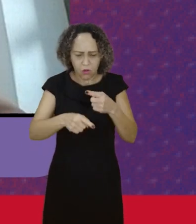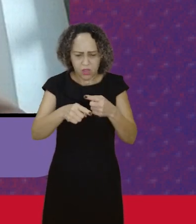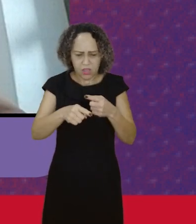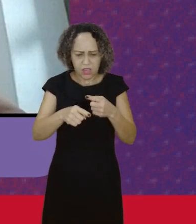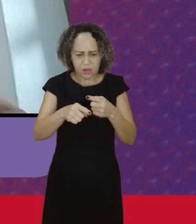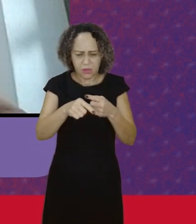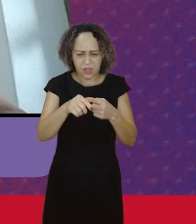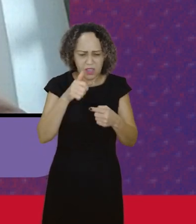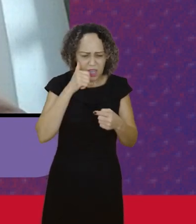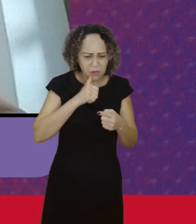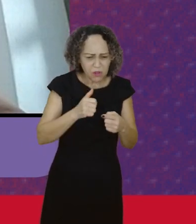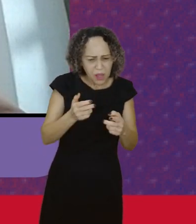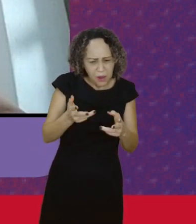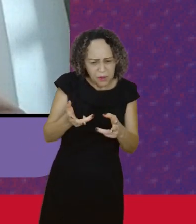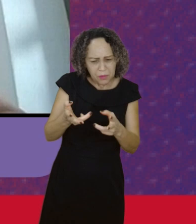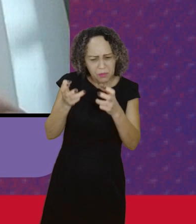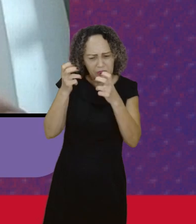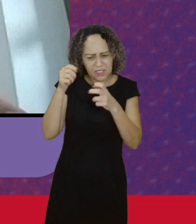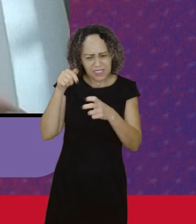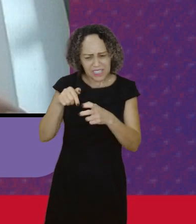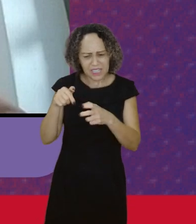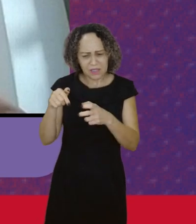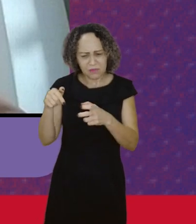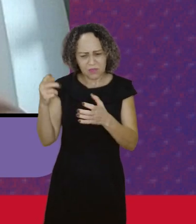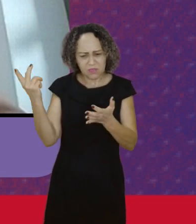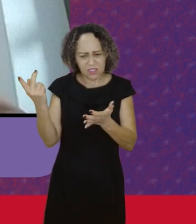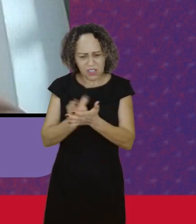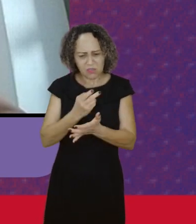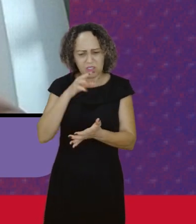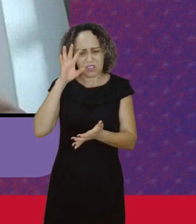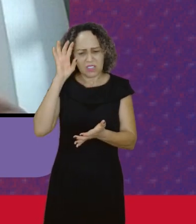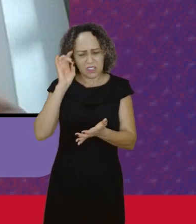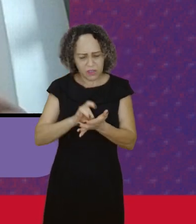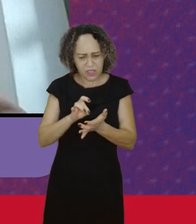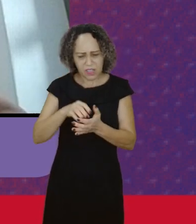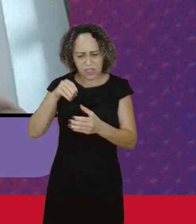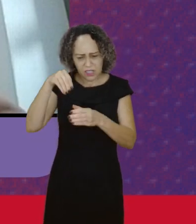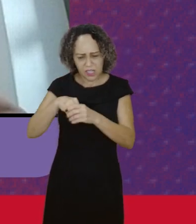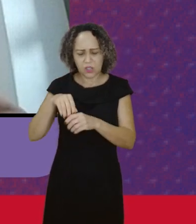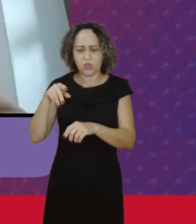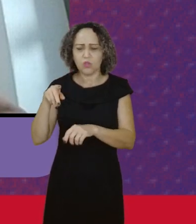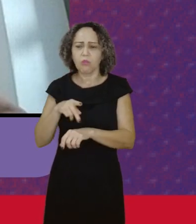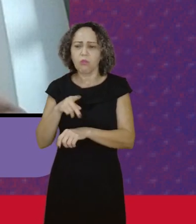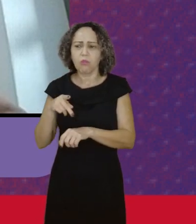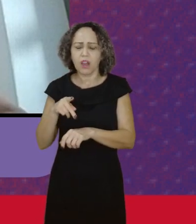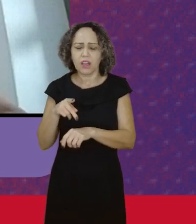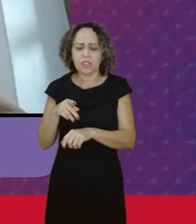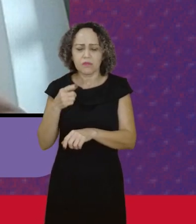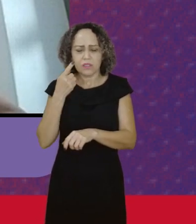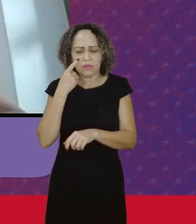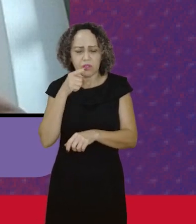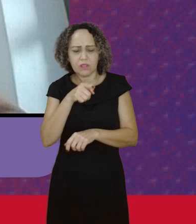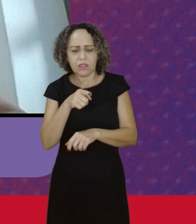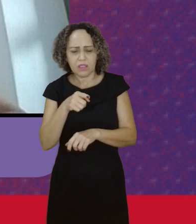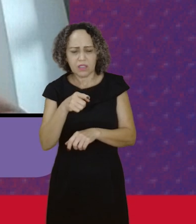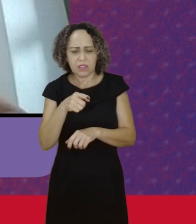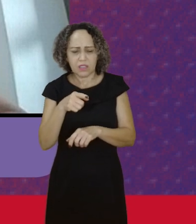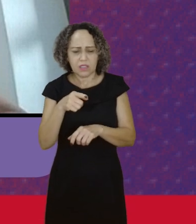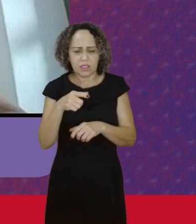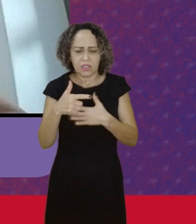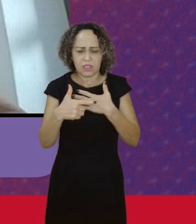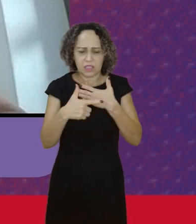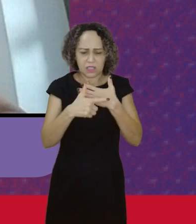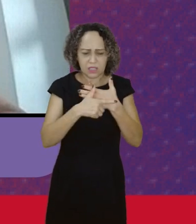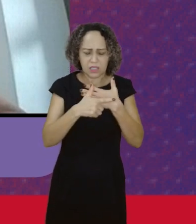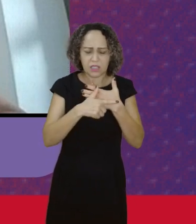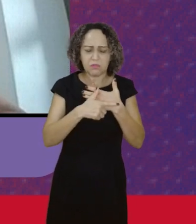a realidade, confrontar a realidade e mudar essa realidade, você vê aí os papéis sociais estabelecidos